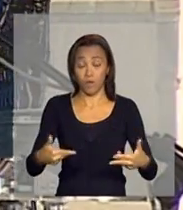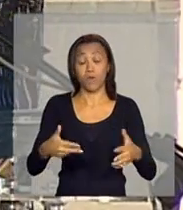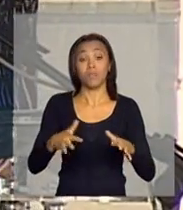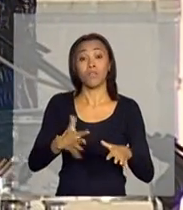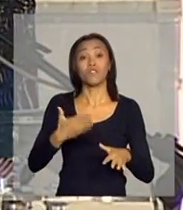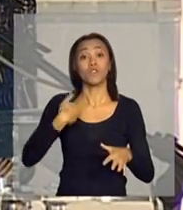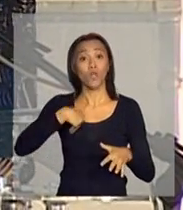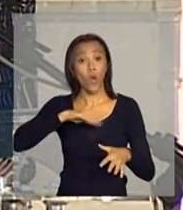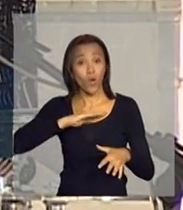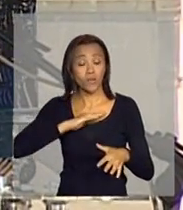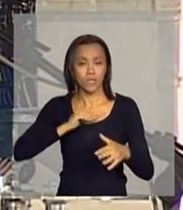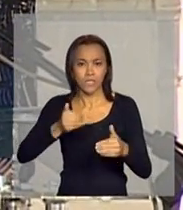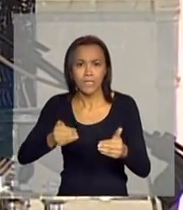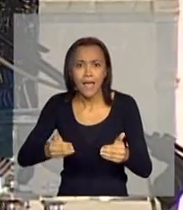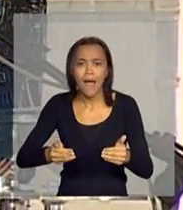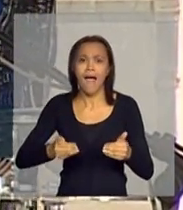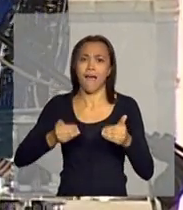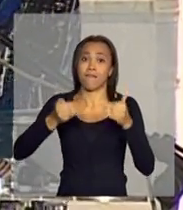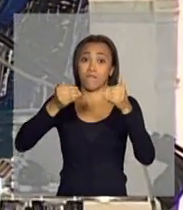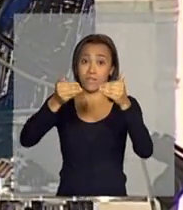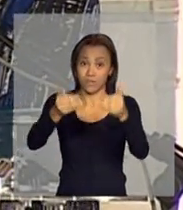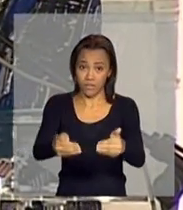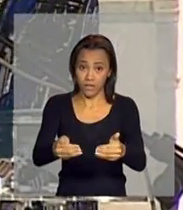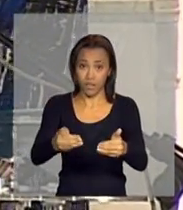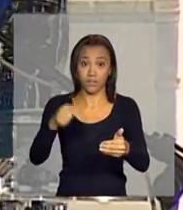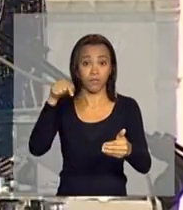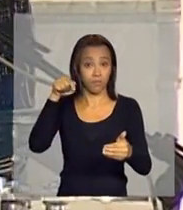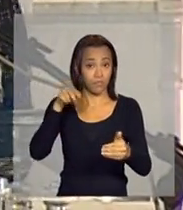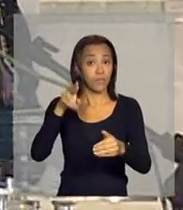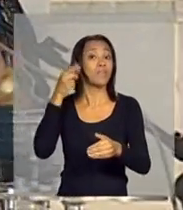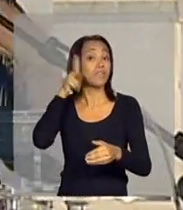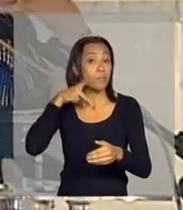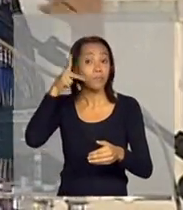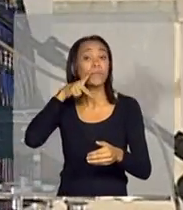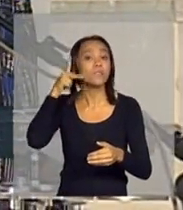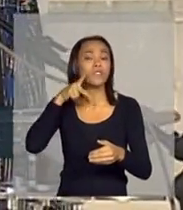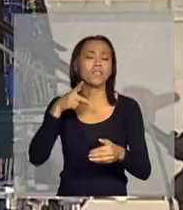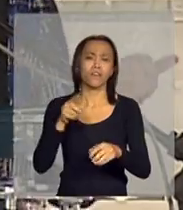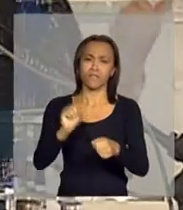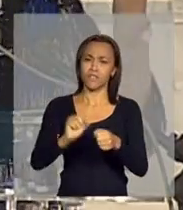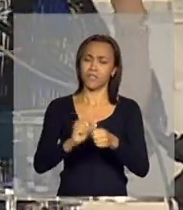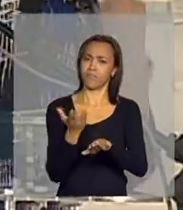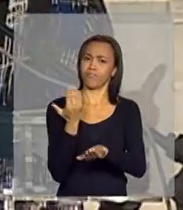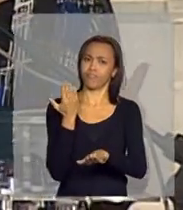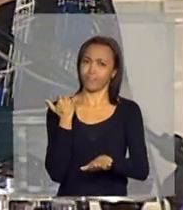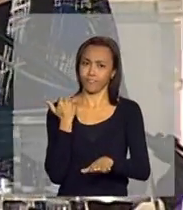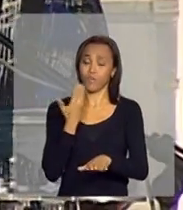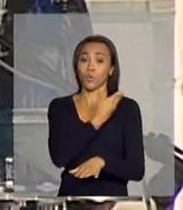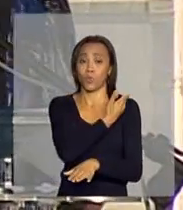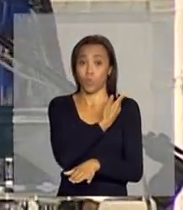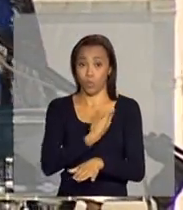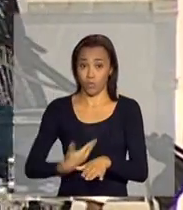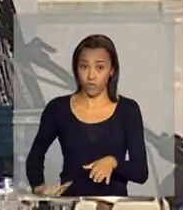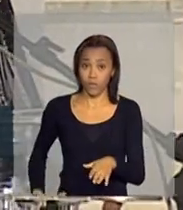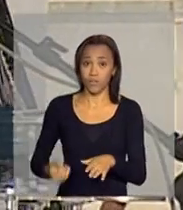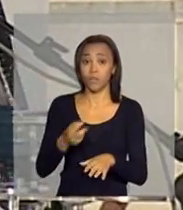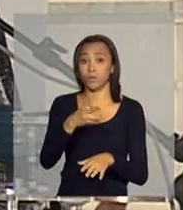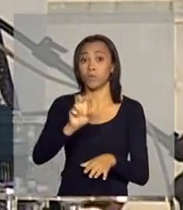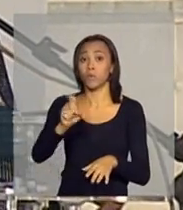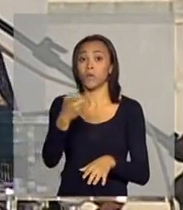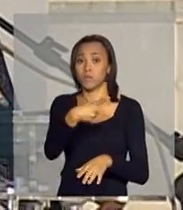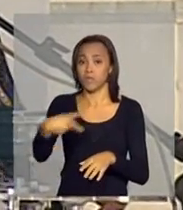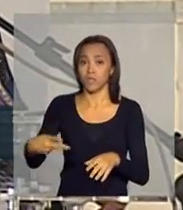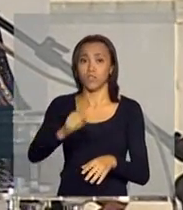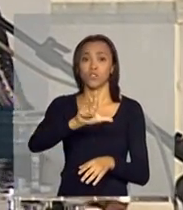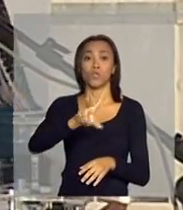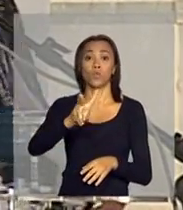mais avançada dessa política. Nós começamos a fazer isso na época do governo do presidente Lula. Agora, nós